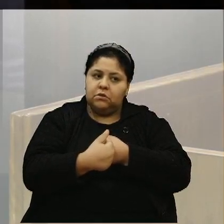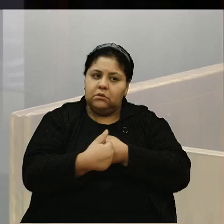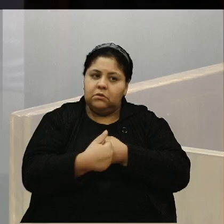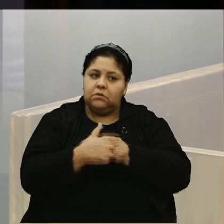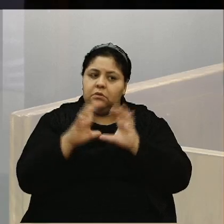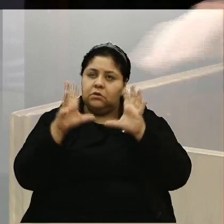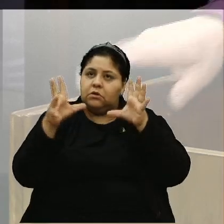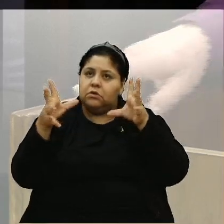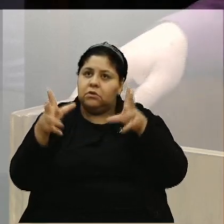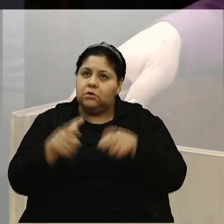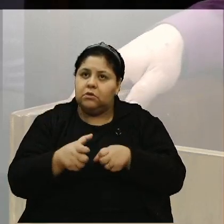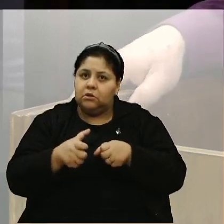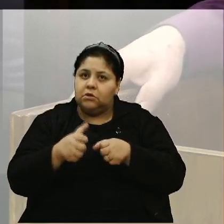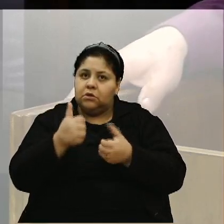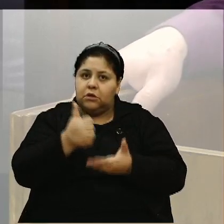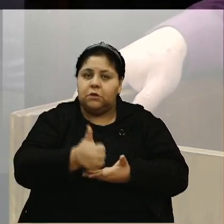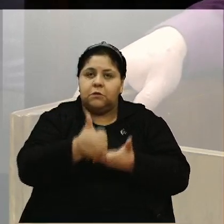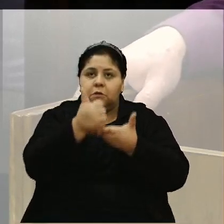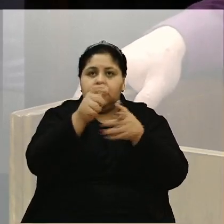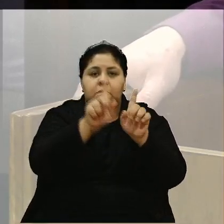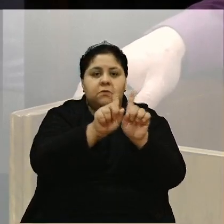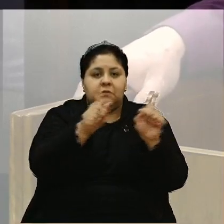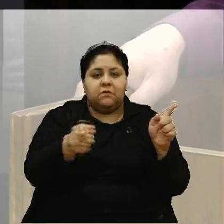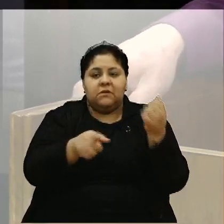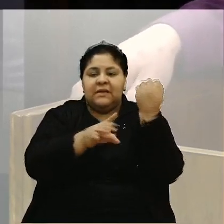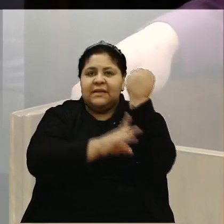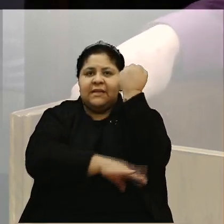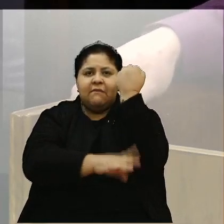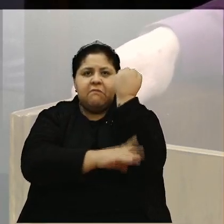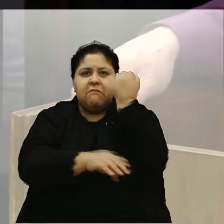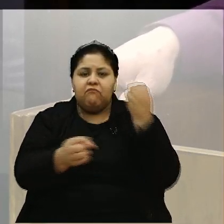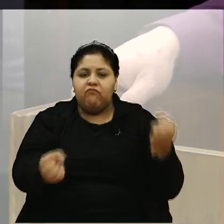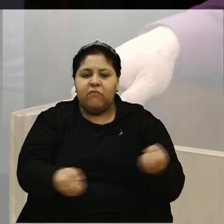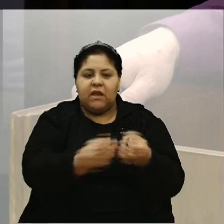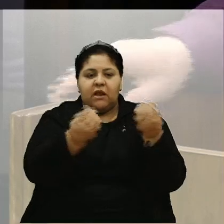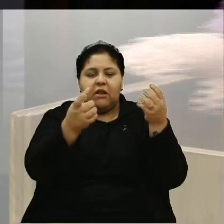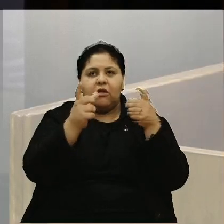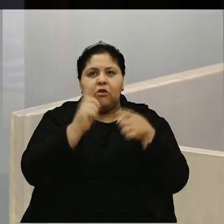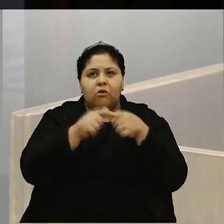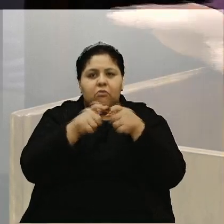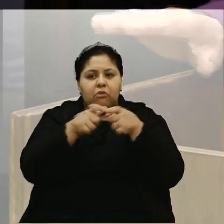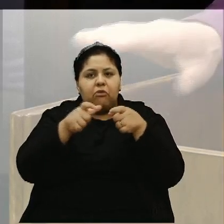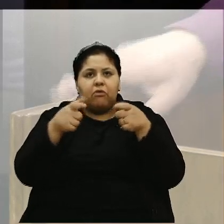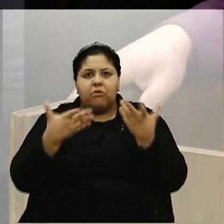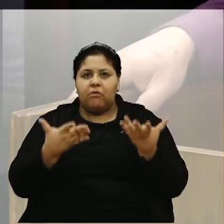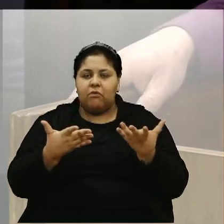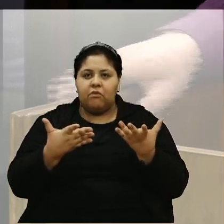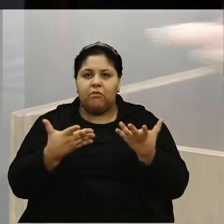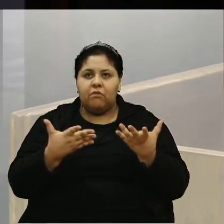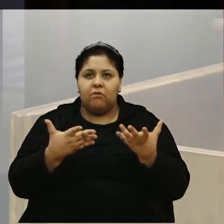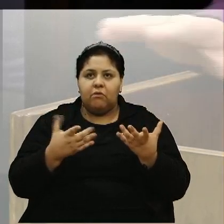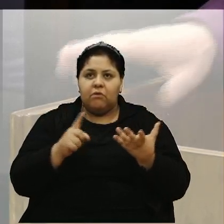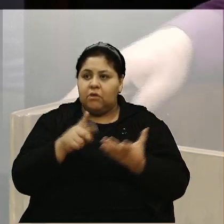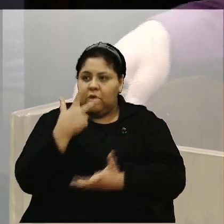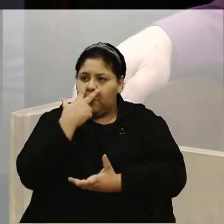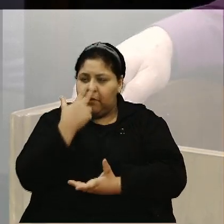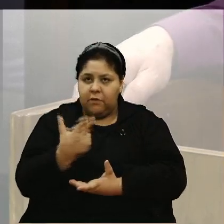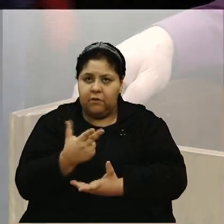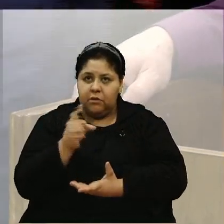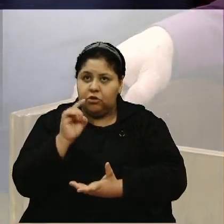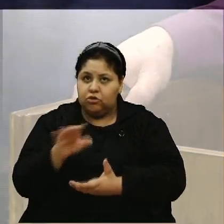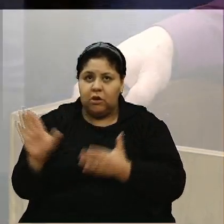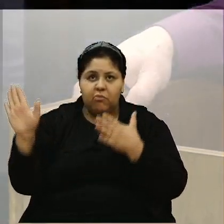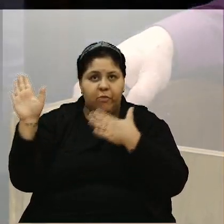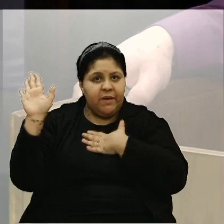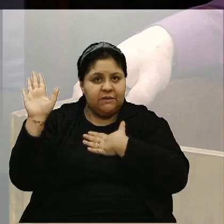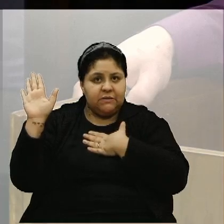Tudo aquilo que contribui, Gramado, Canela, que estavam festejando lá porque aumentou um pouquinho, não é mais levado em conta, ficou só na